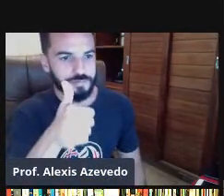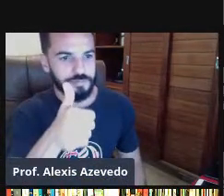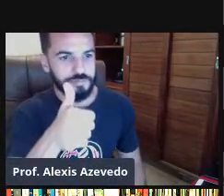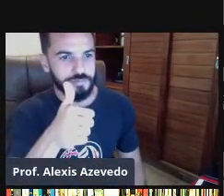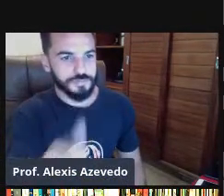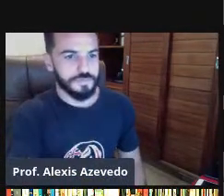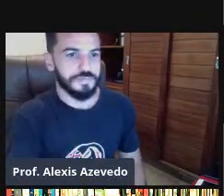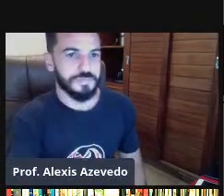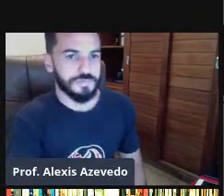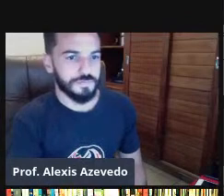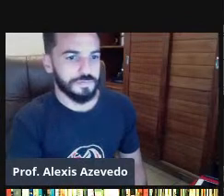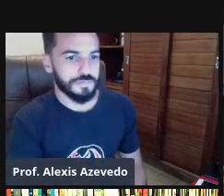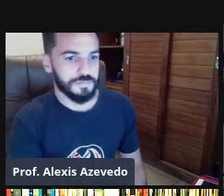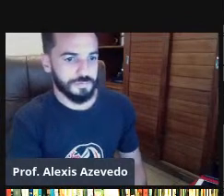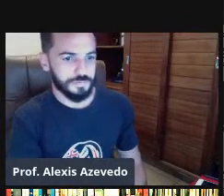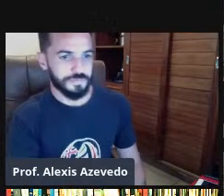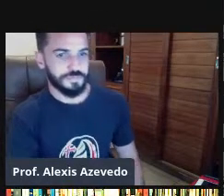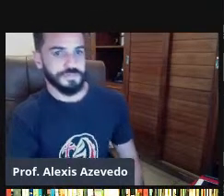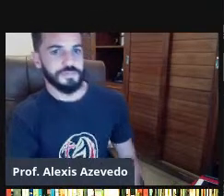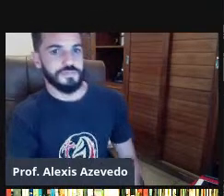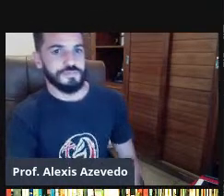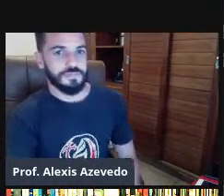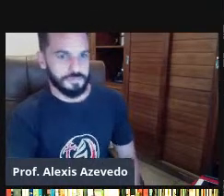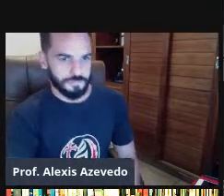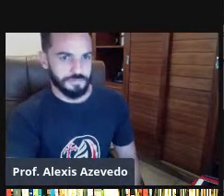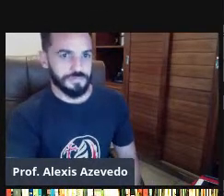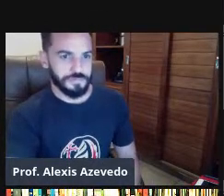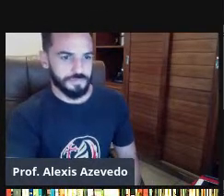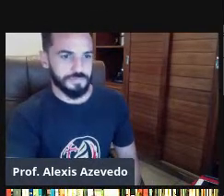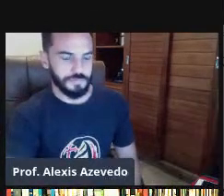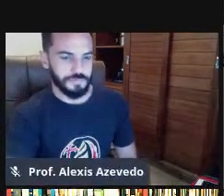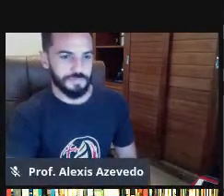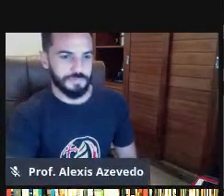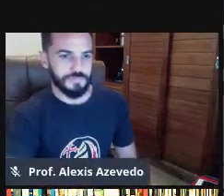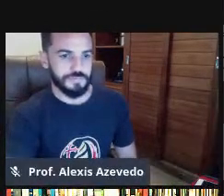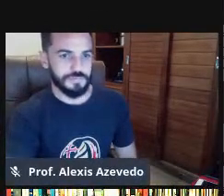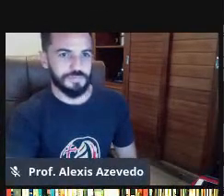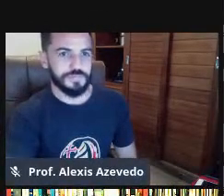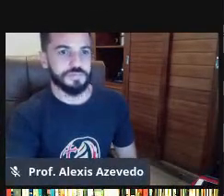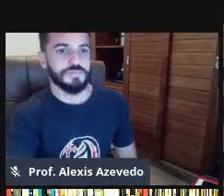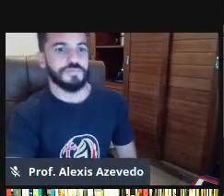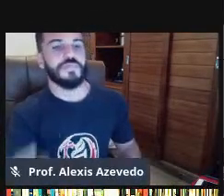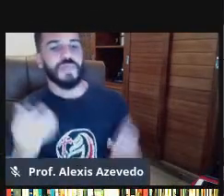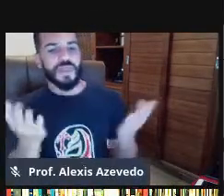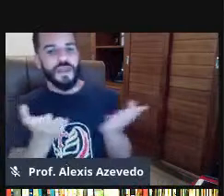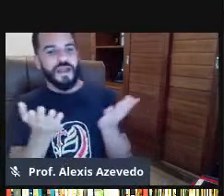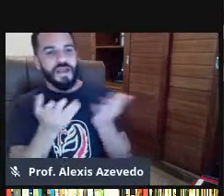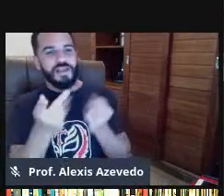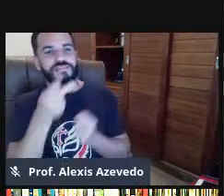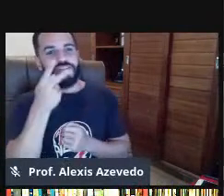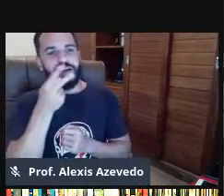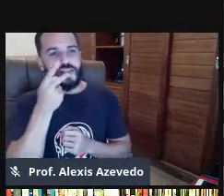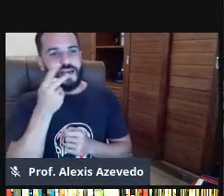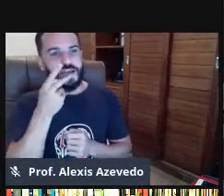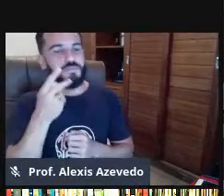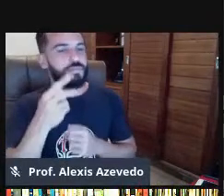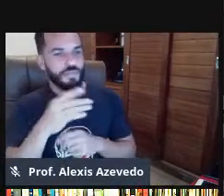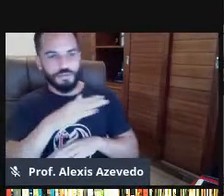Bom, deixa eu aumentar aqui. Quer dizer, na verdade, deixa eu falar um pouco do geral e